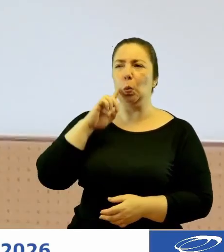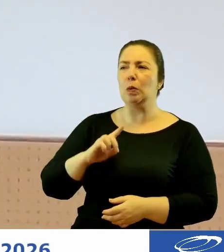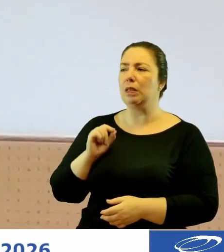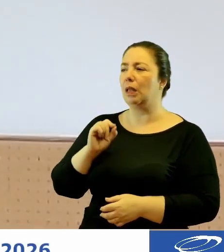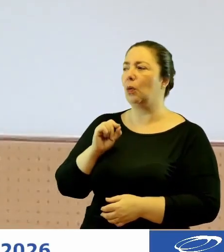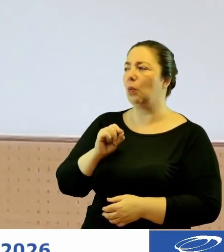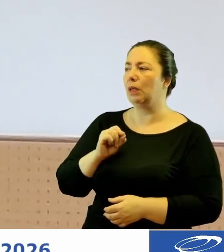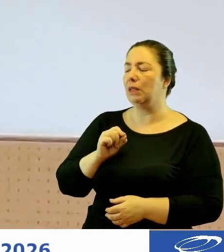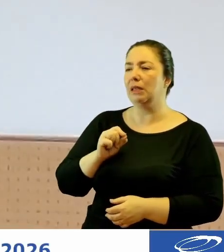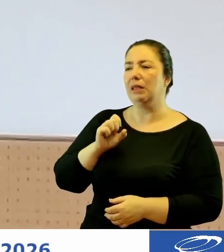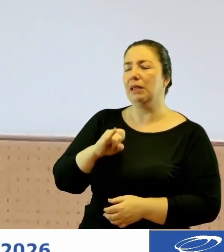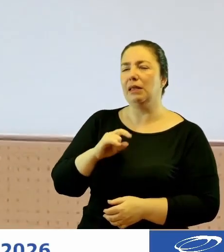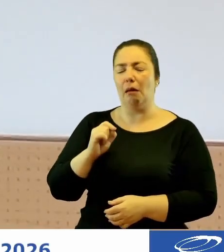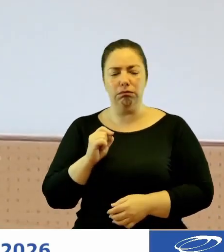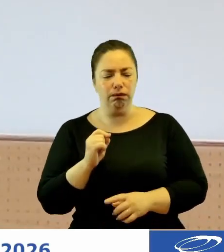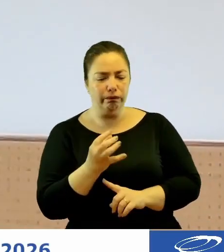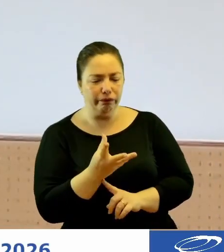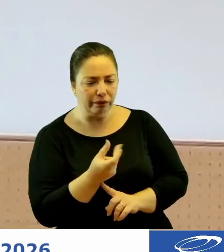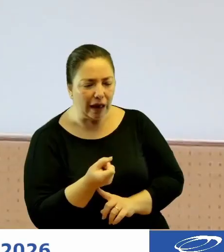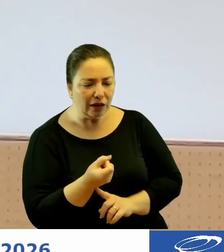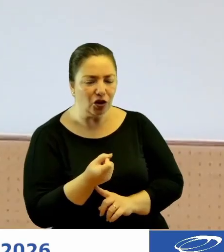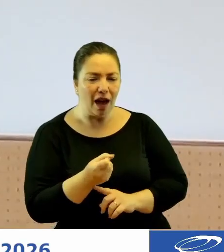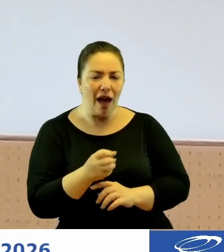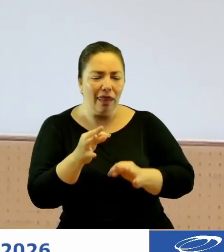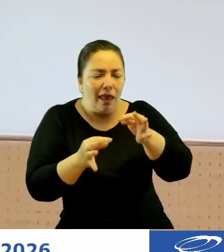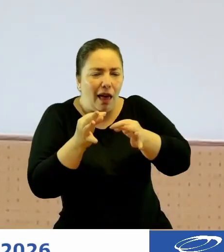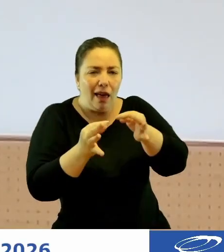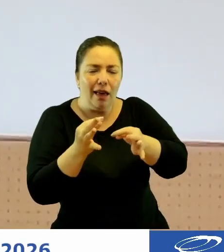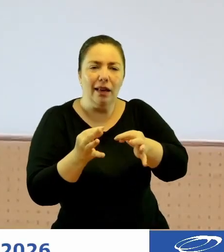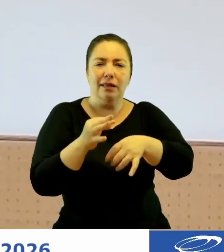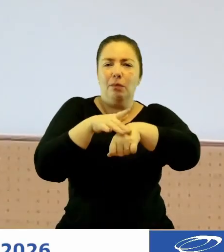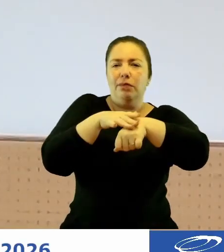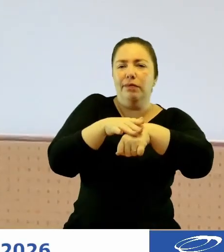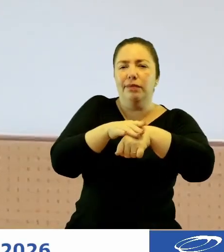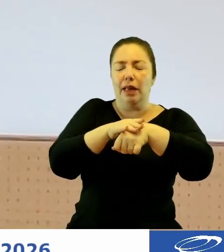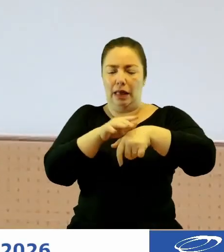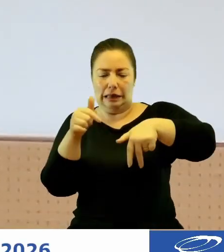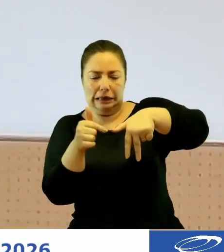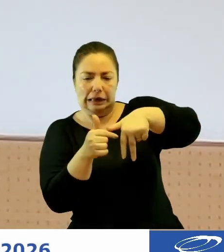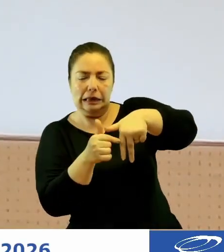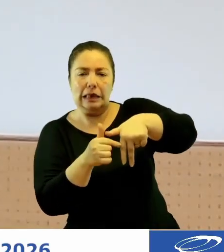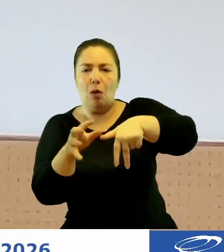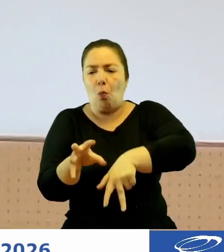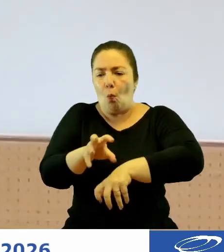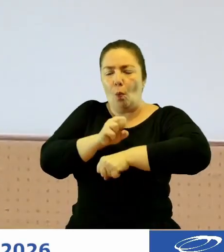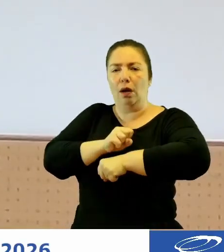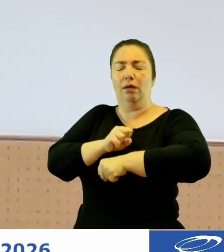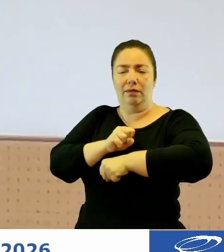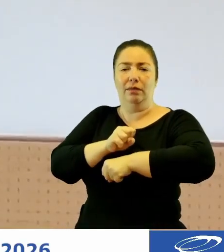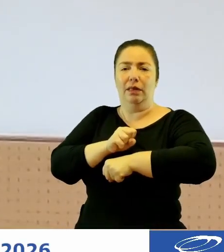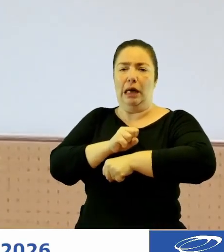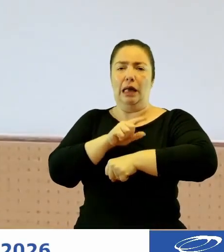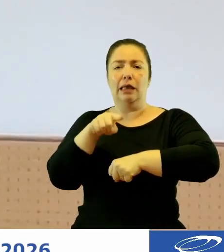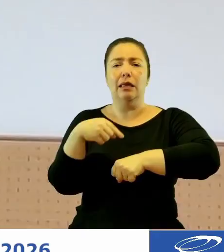da arte para o tratamento de infecção periprotética. Talvez eu pensei que seria melhor